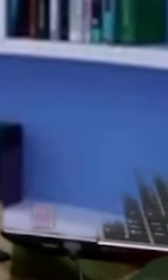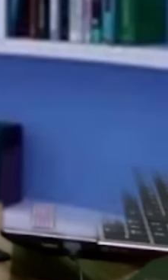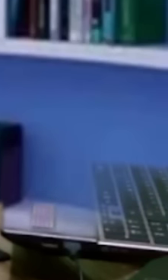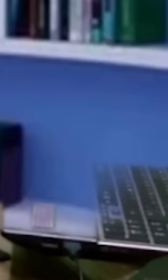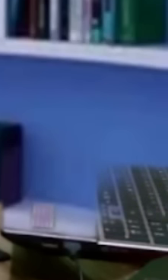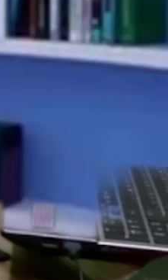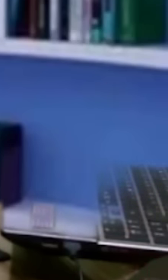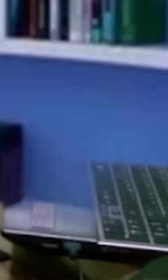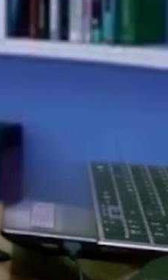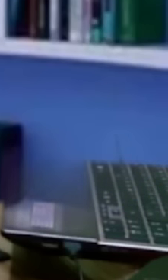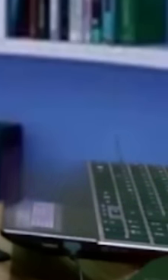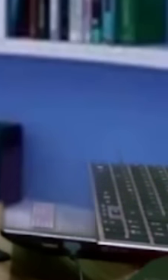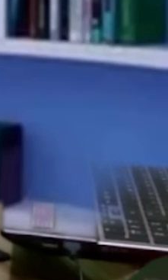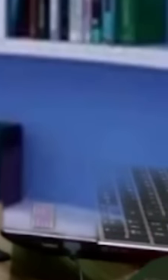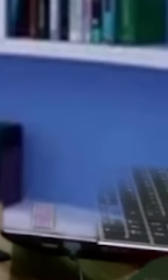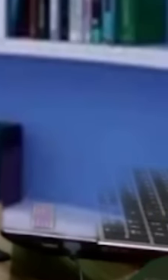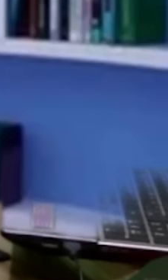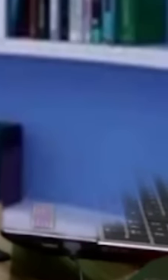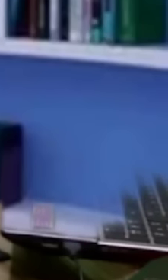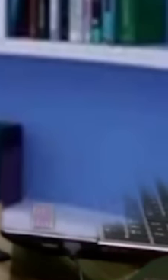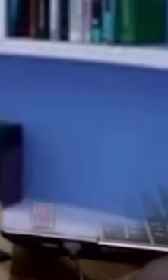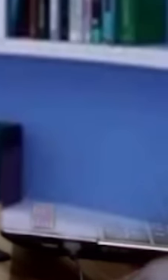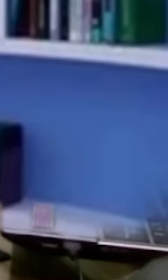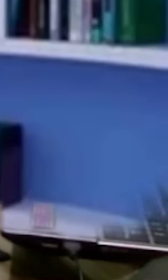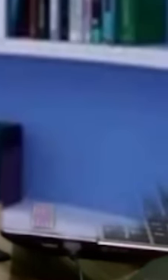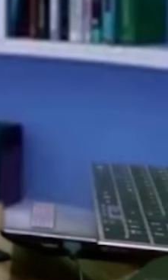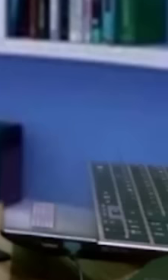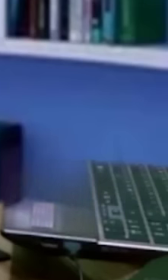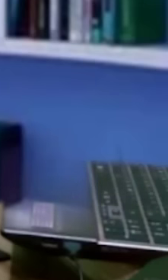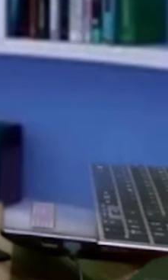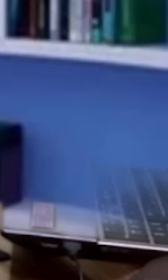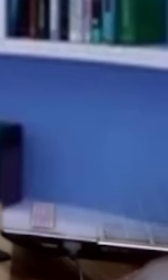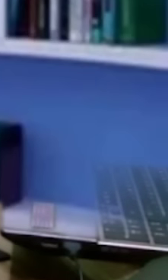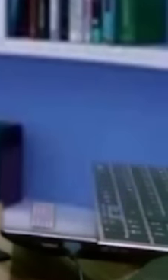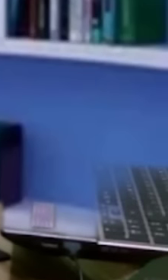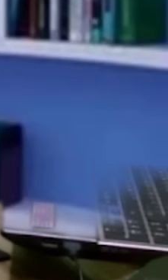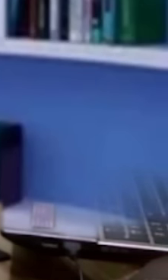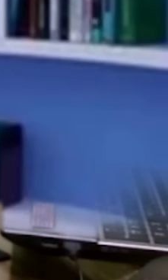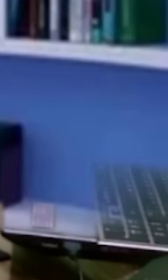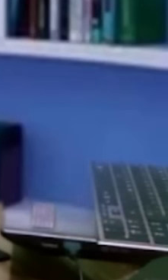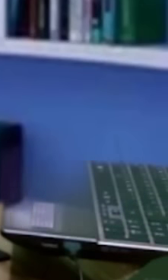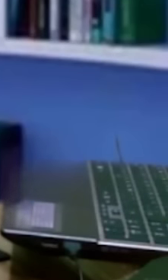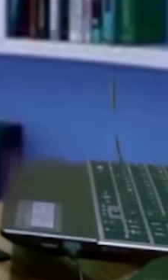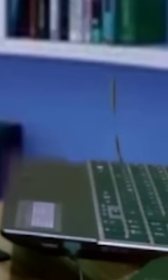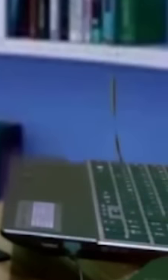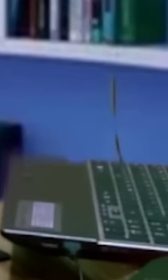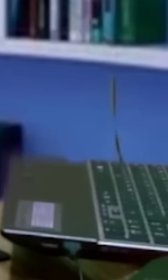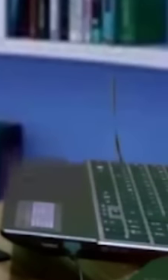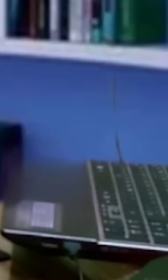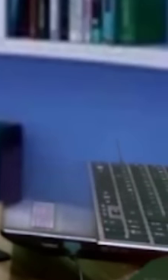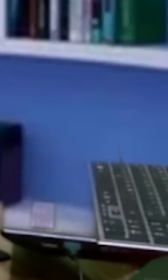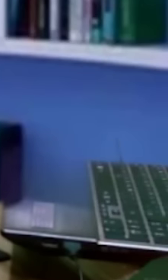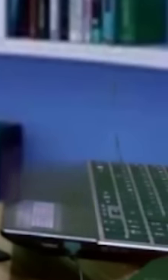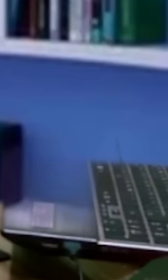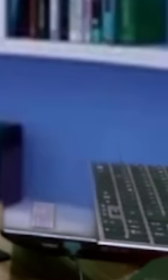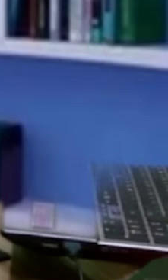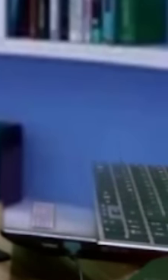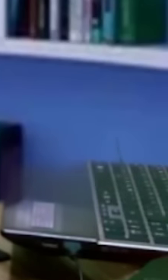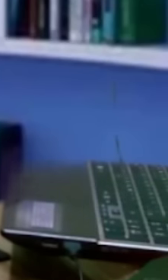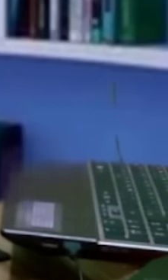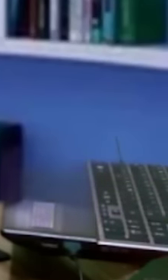aonde destruiu o desgoverno Bolsonaro e exaltou o governo Lula e o